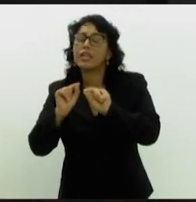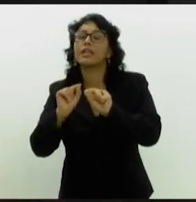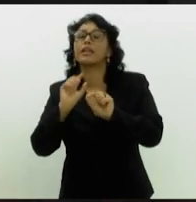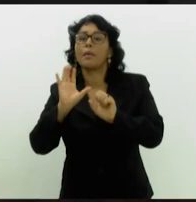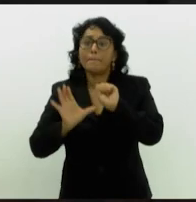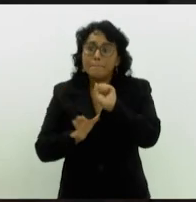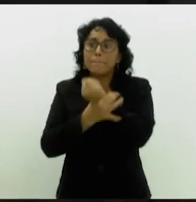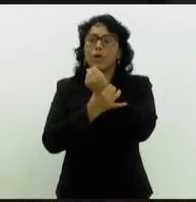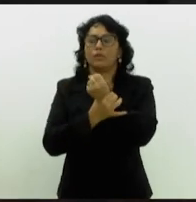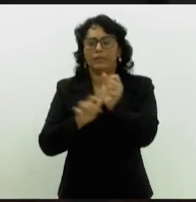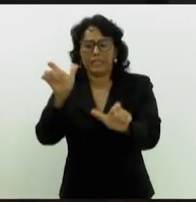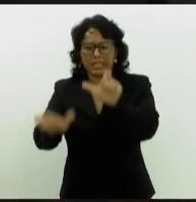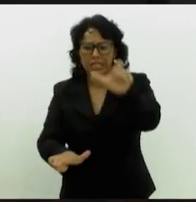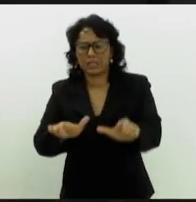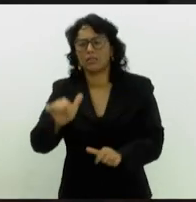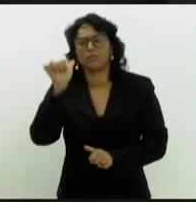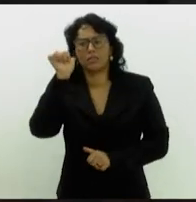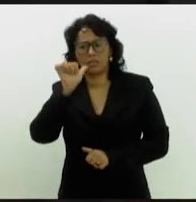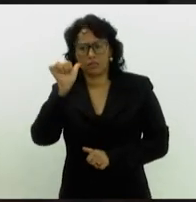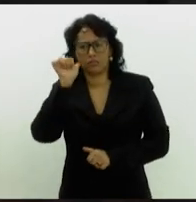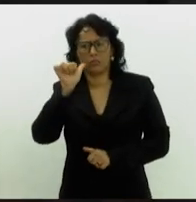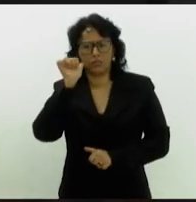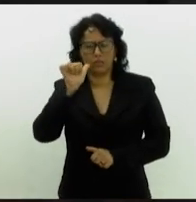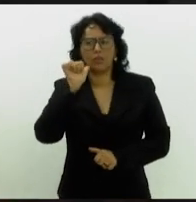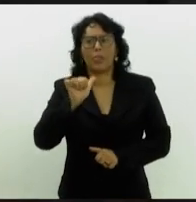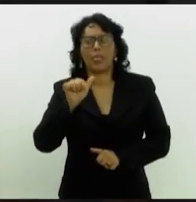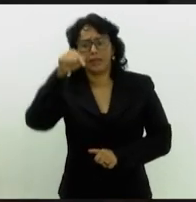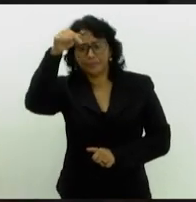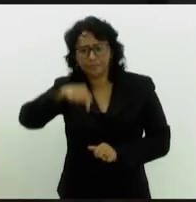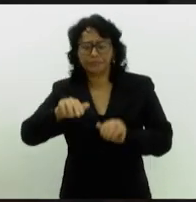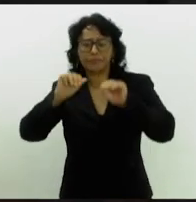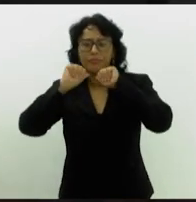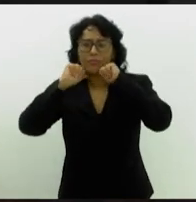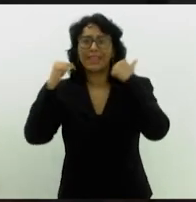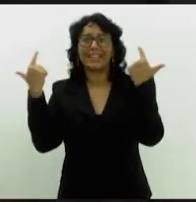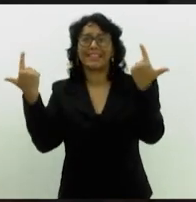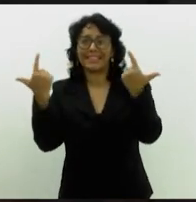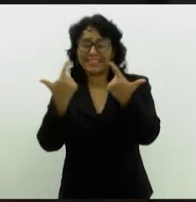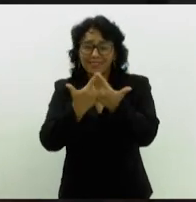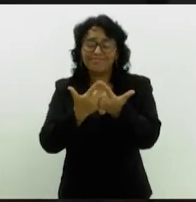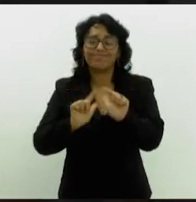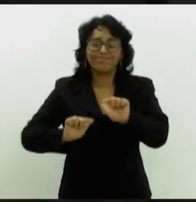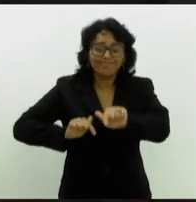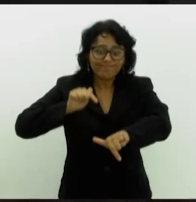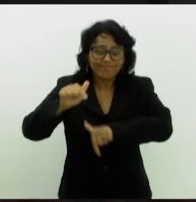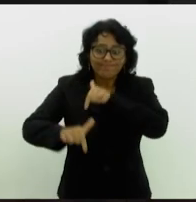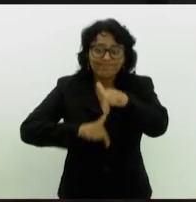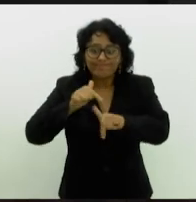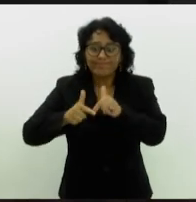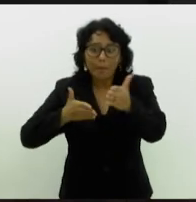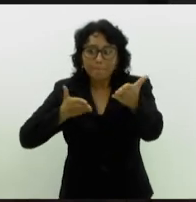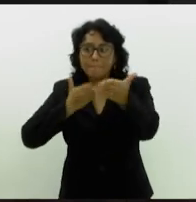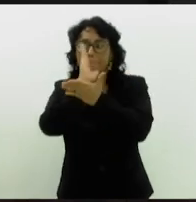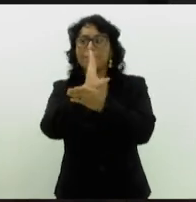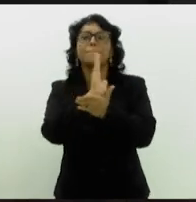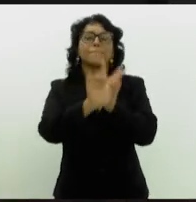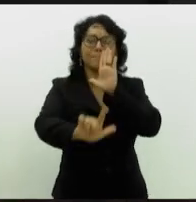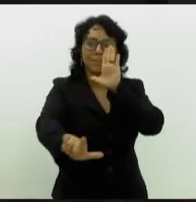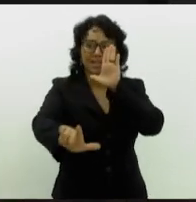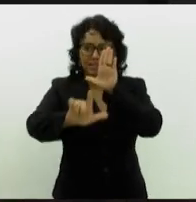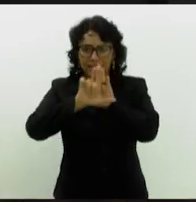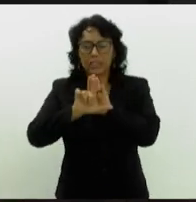que já estão postos Inclusive essa casa tem feito o exercício enorme de aprovar leis tanto das deputadas como dos